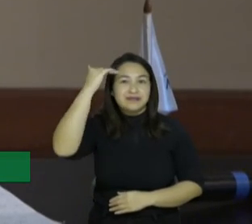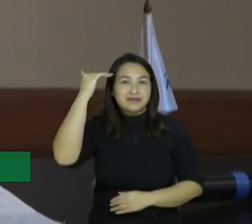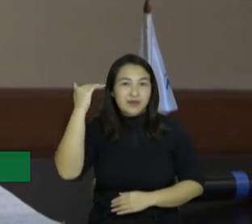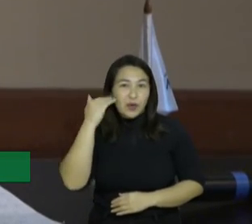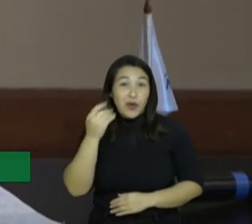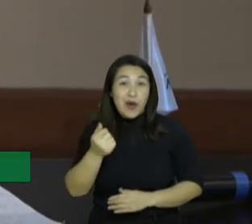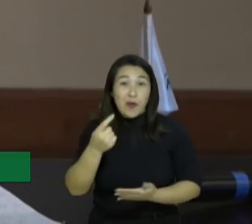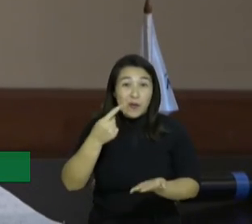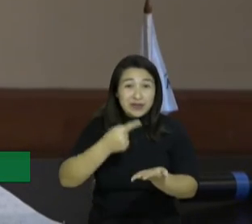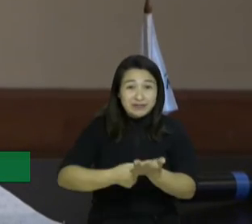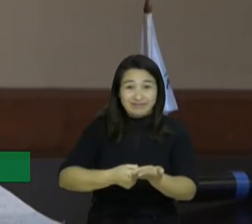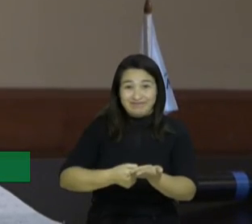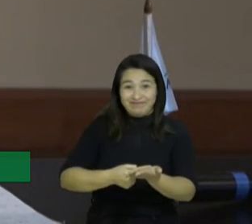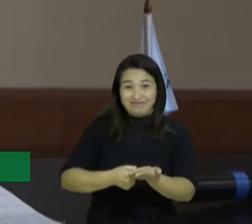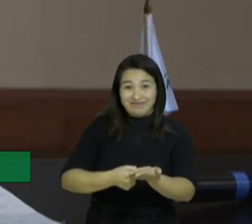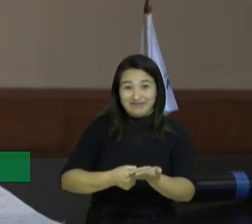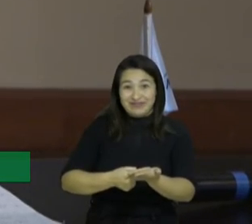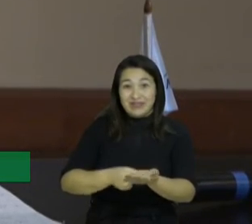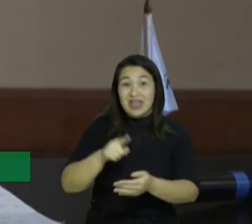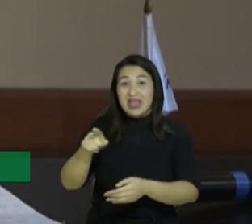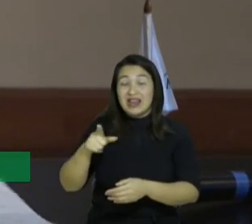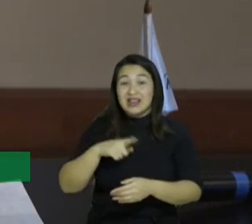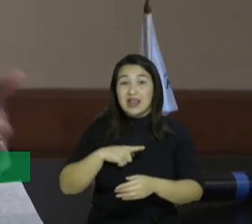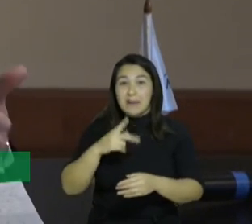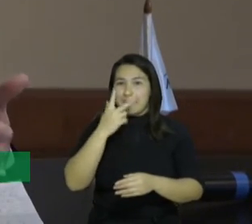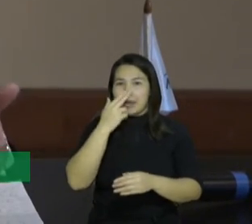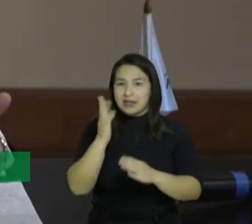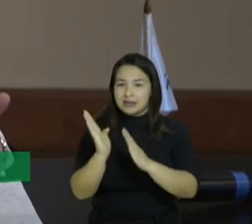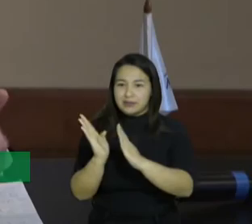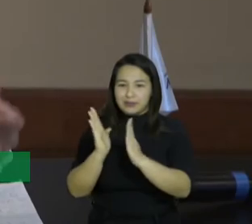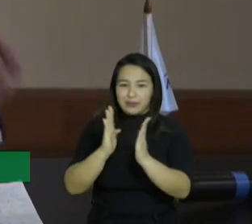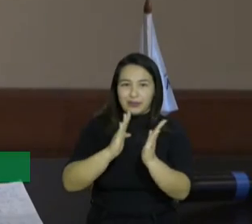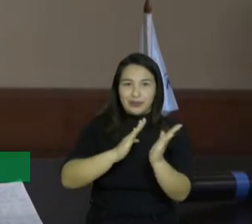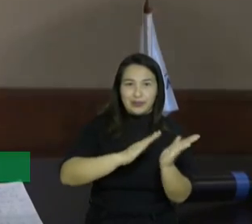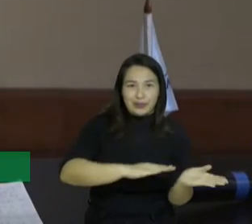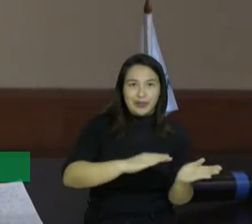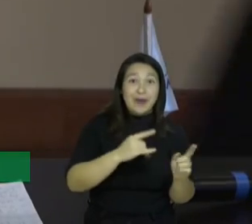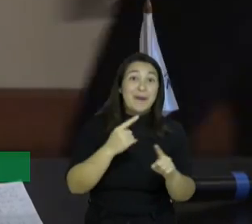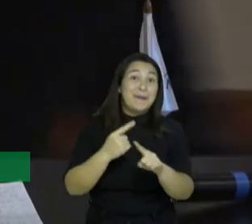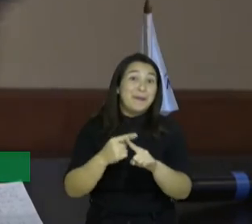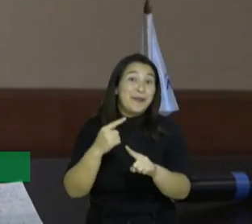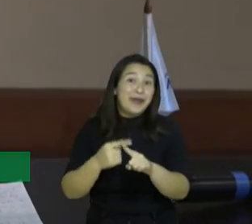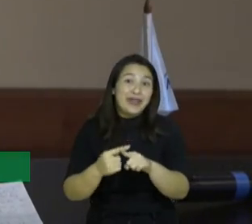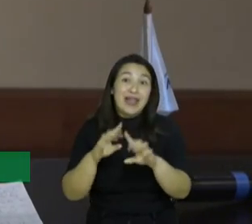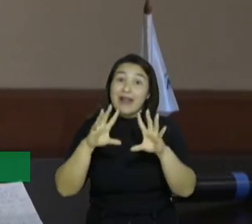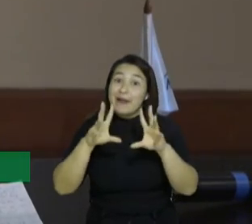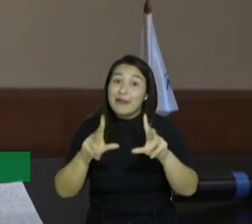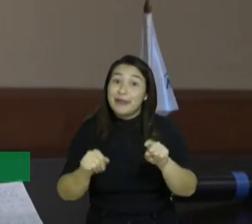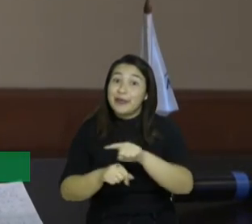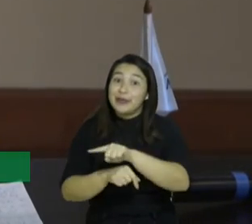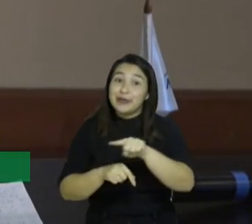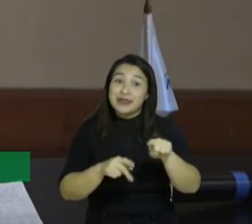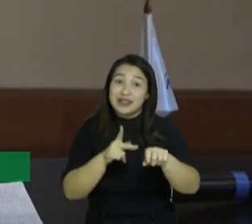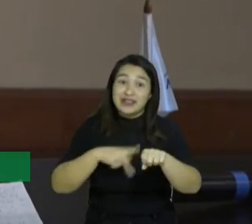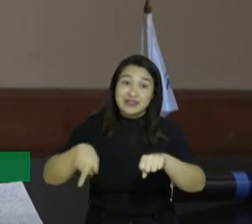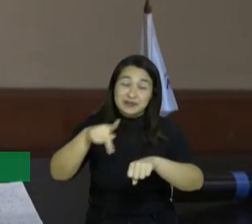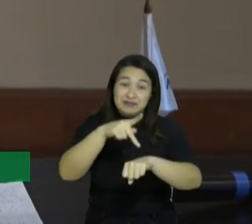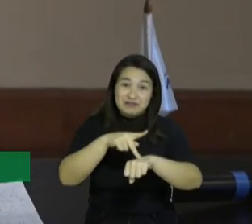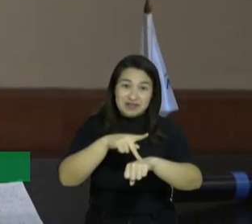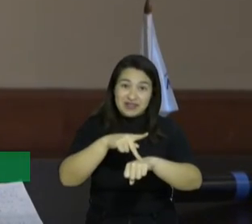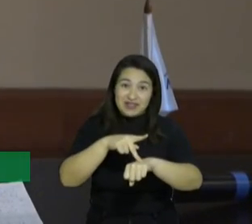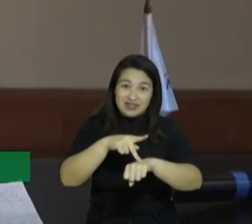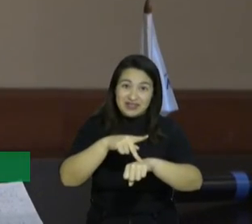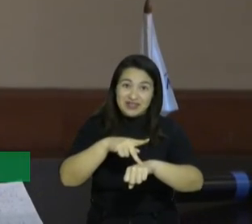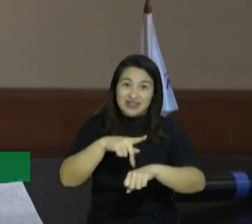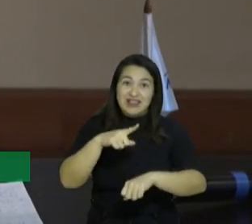Europeia saísse ele tem um Efeito Dominó ele destrava todos os outros porque todos os outros eh países estão